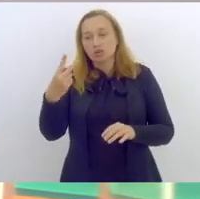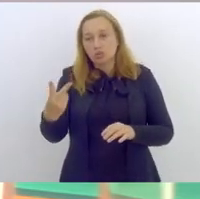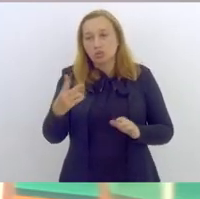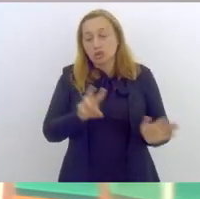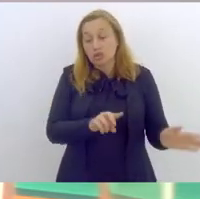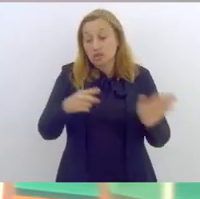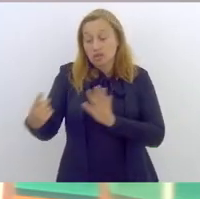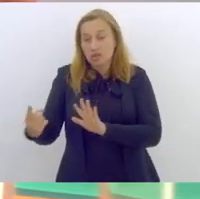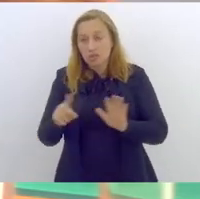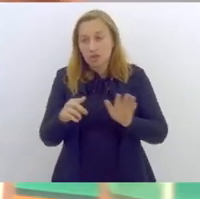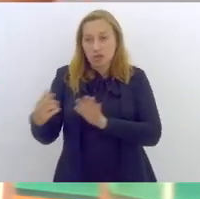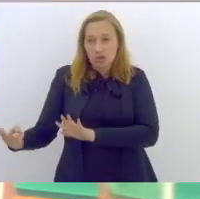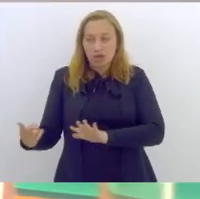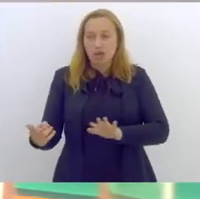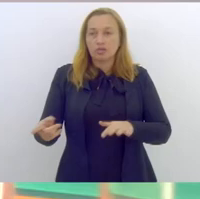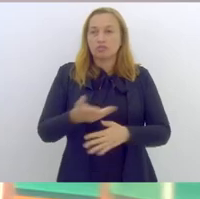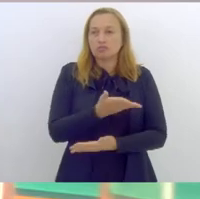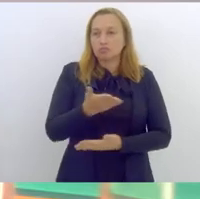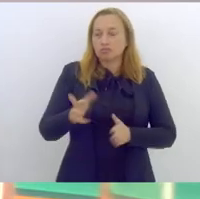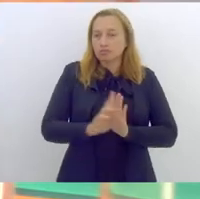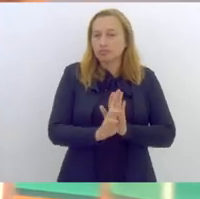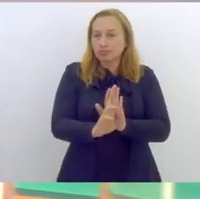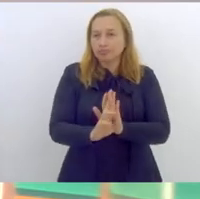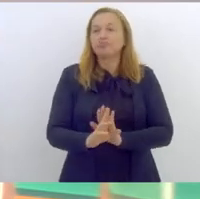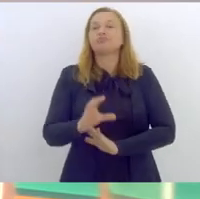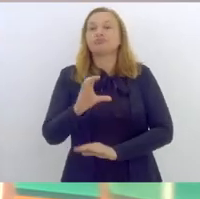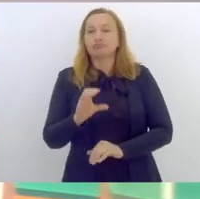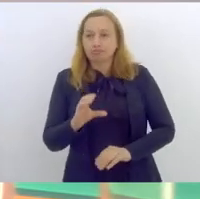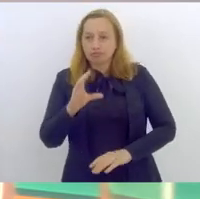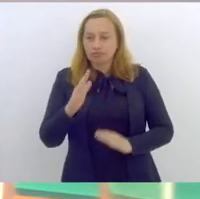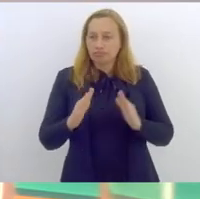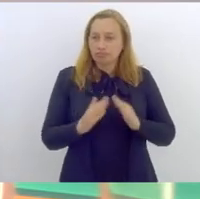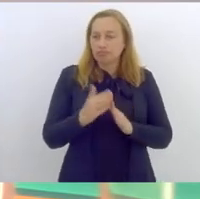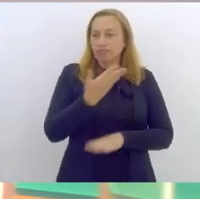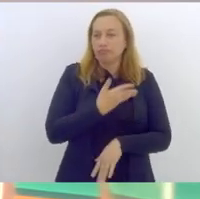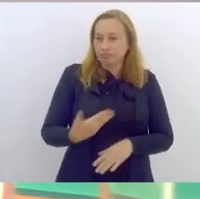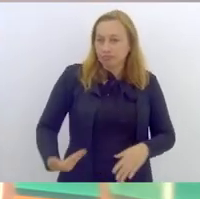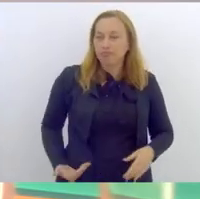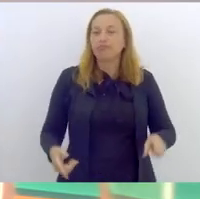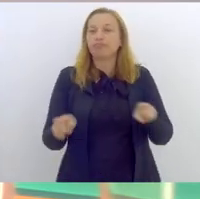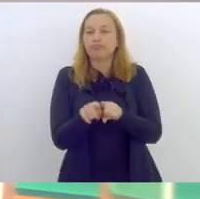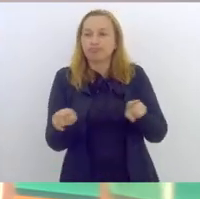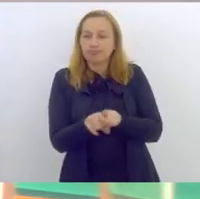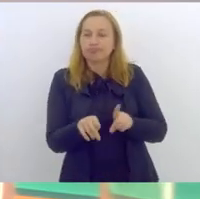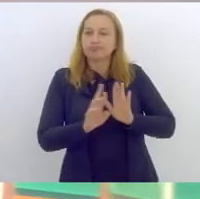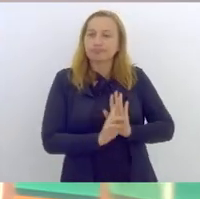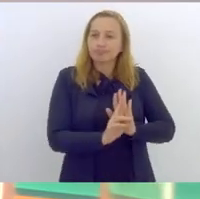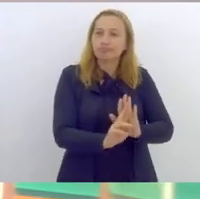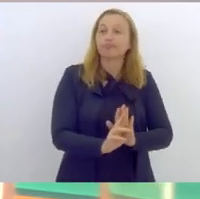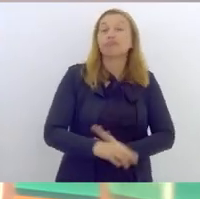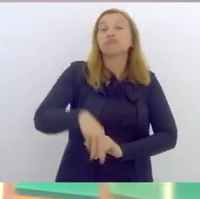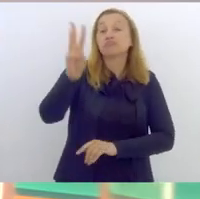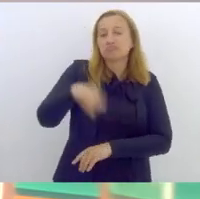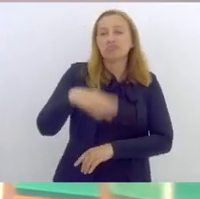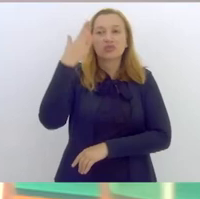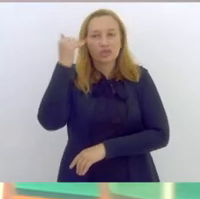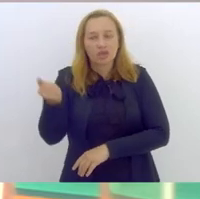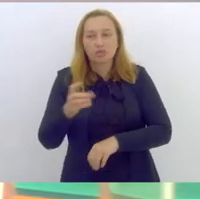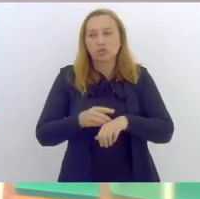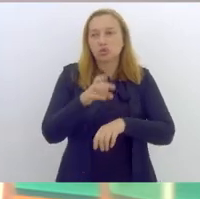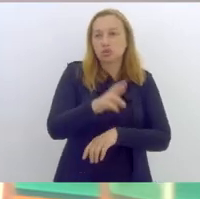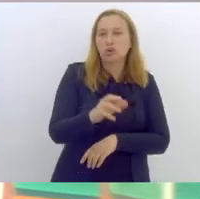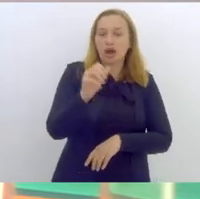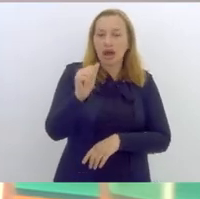com esses representantes também a casa civil precisa estar aqui representada quem sabe com o doutor